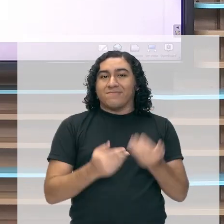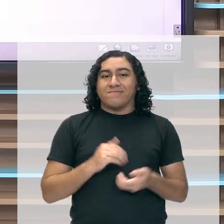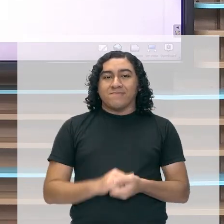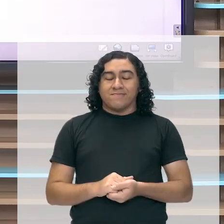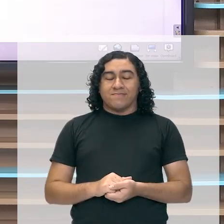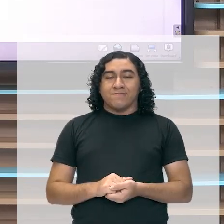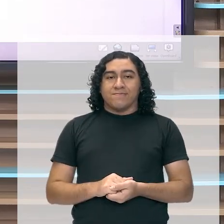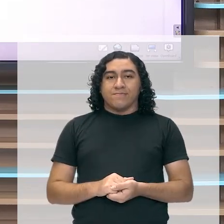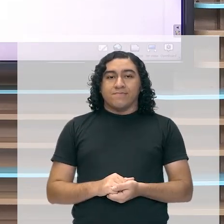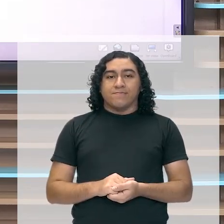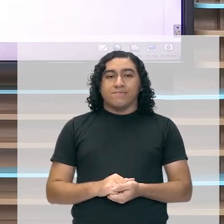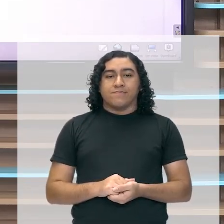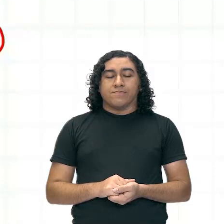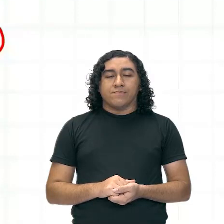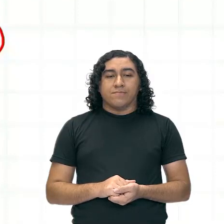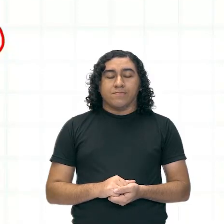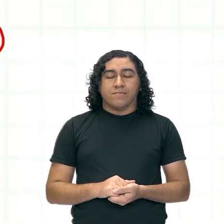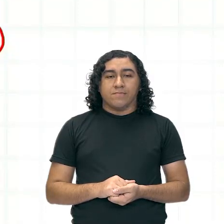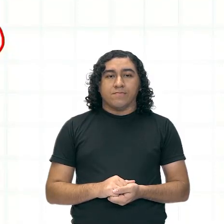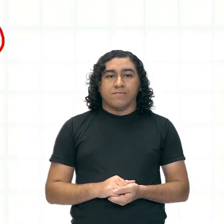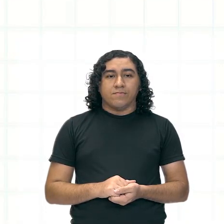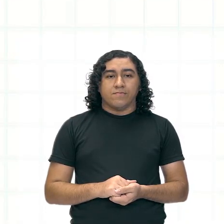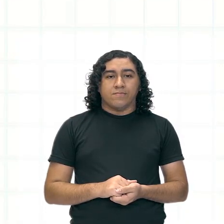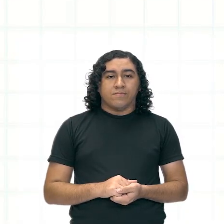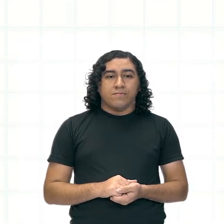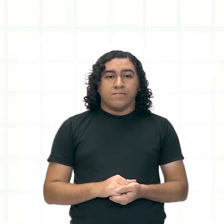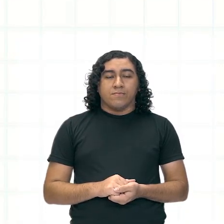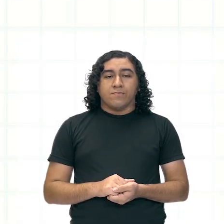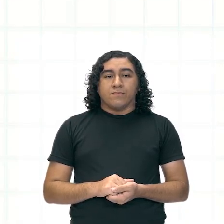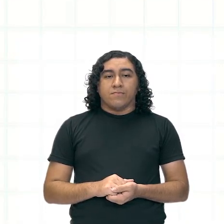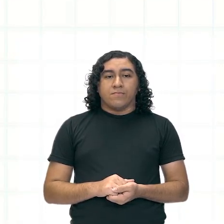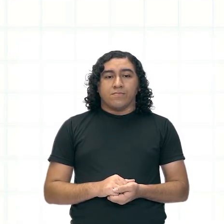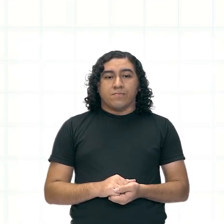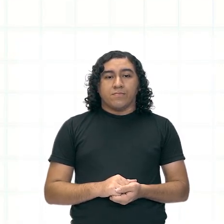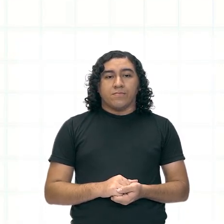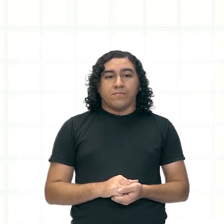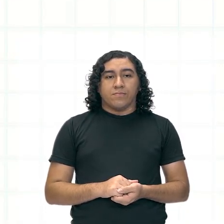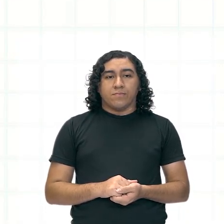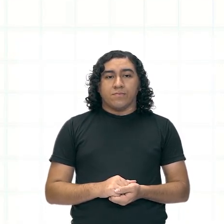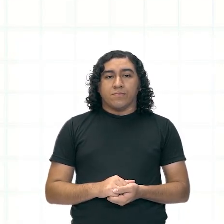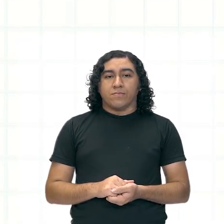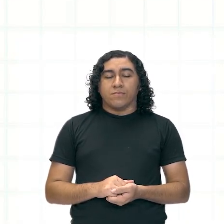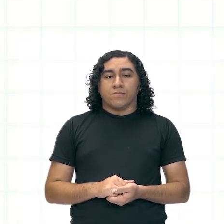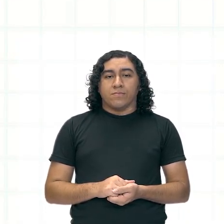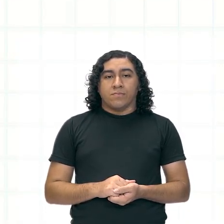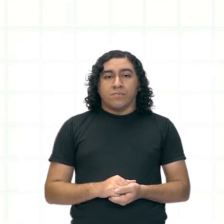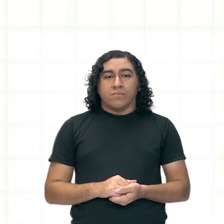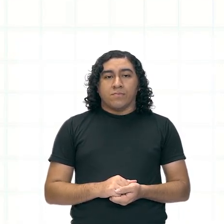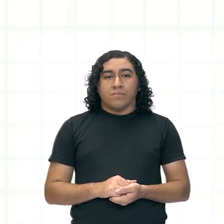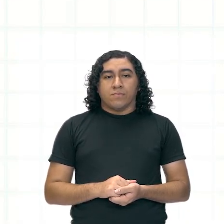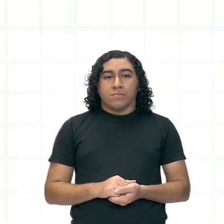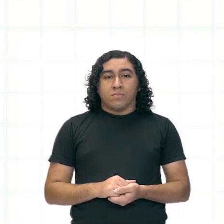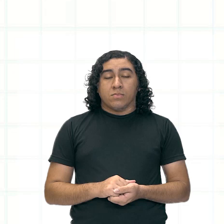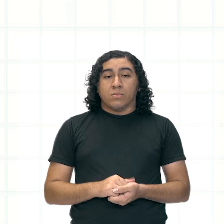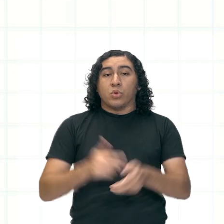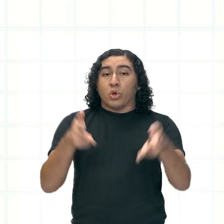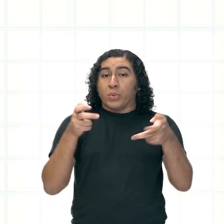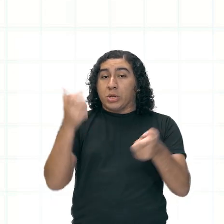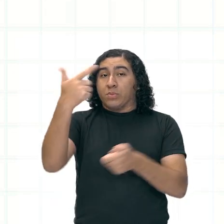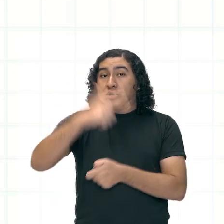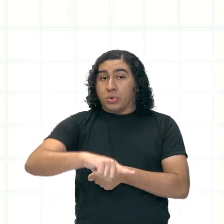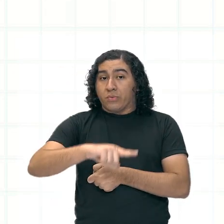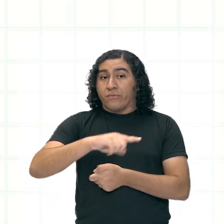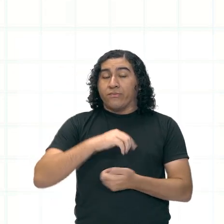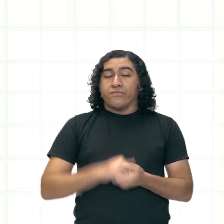sentido. Ok? Vamos adiante? Então, observem aí, mais uma vez, a gente, logo no